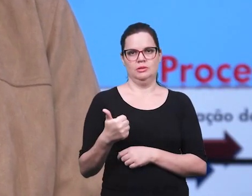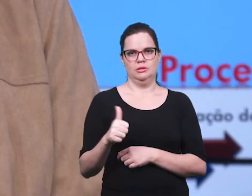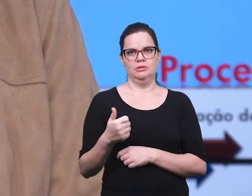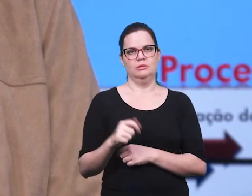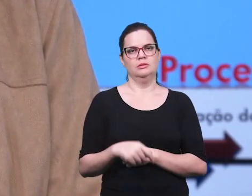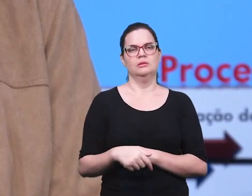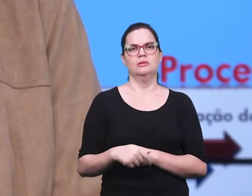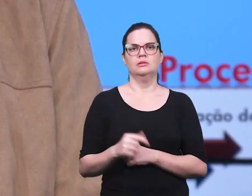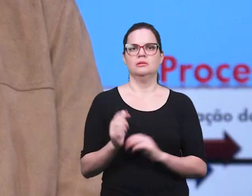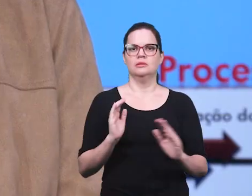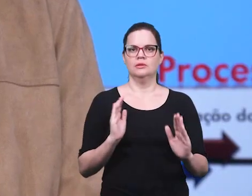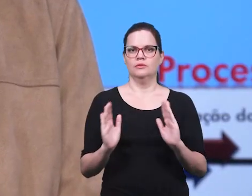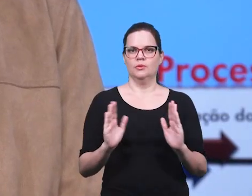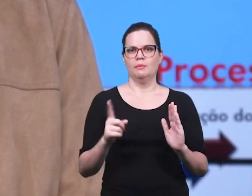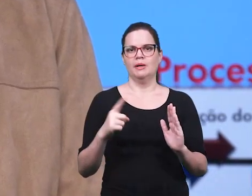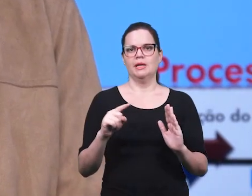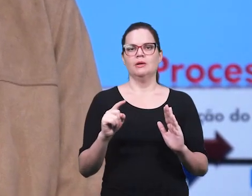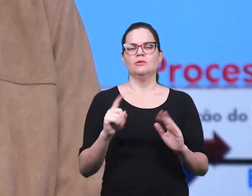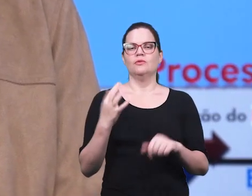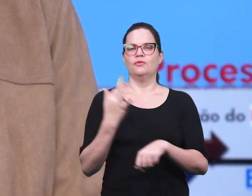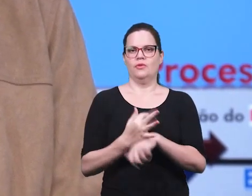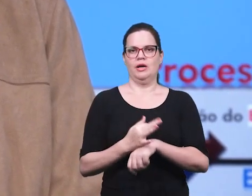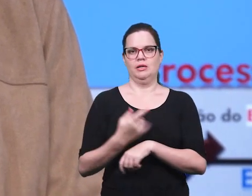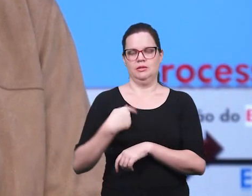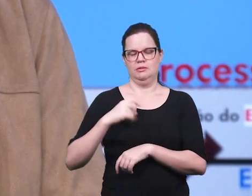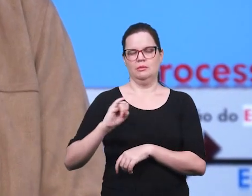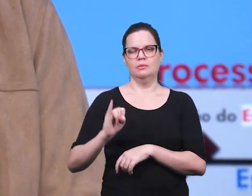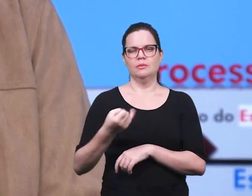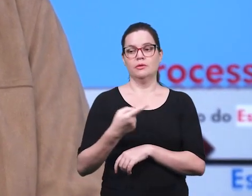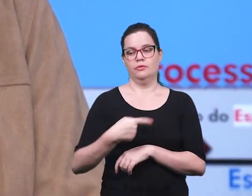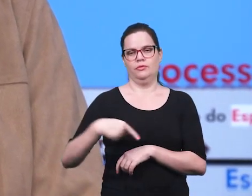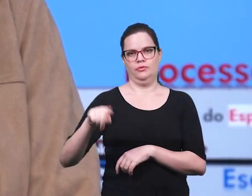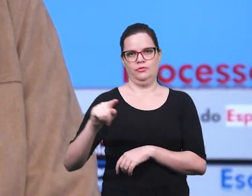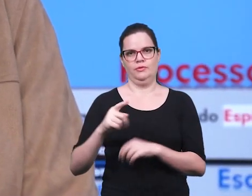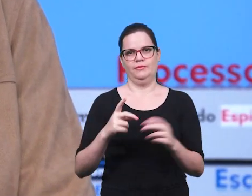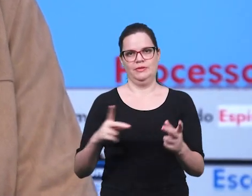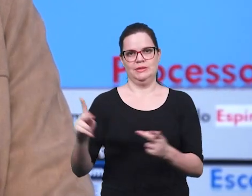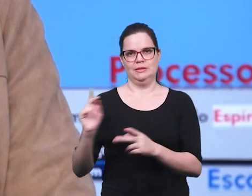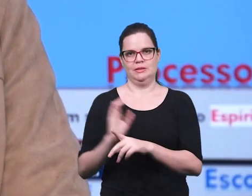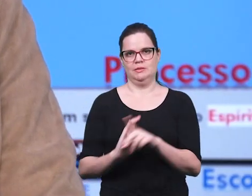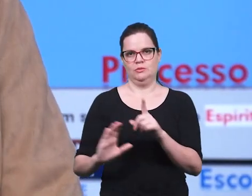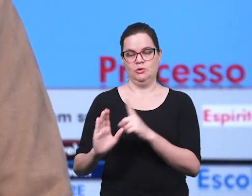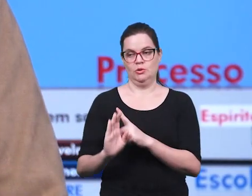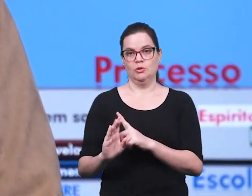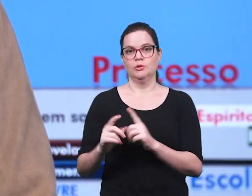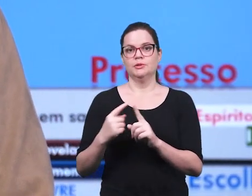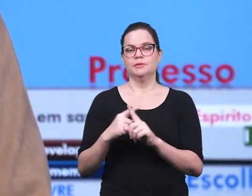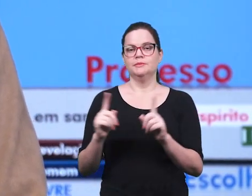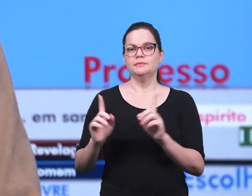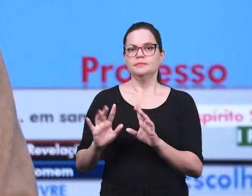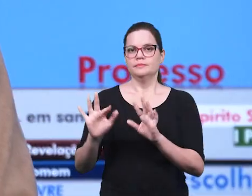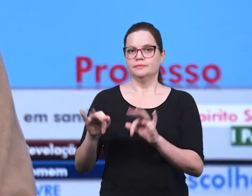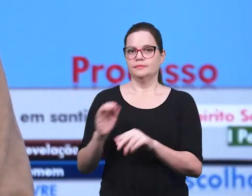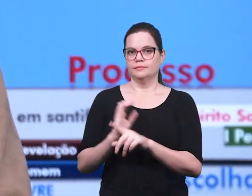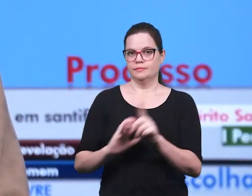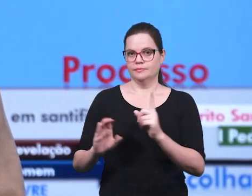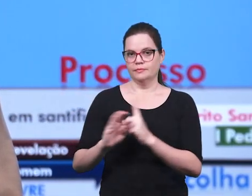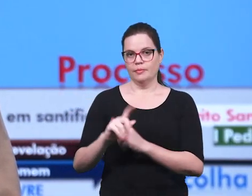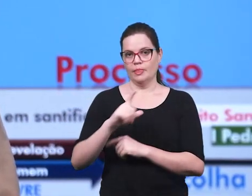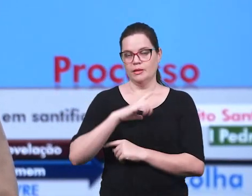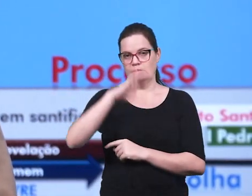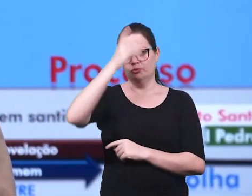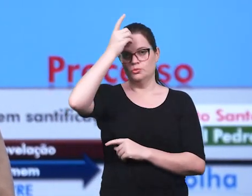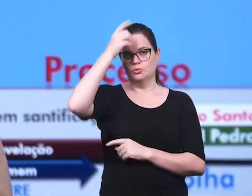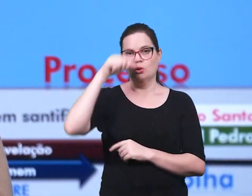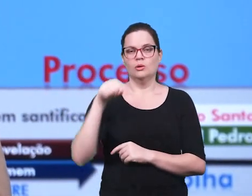Fui um período durante as férias. E no findar de um culto, foi entregue ali naquela primeira ocasião um dom, que é